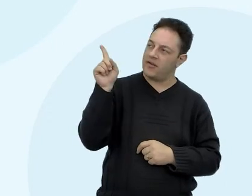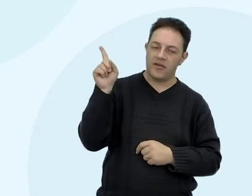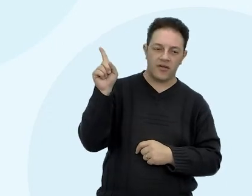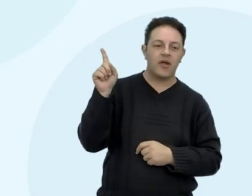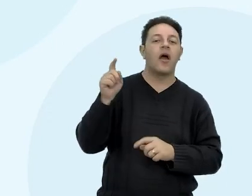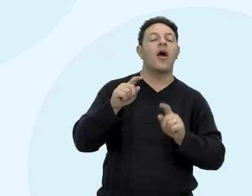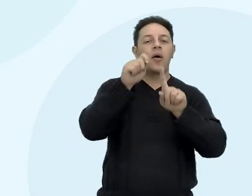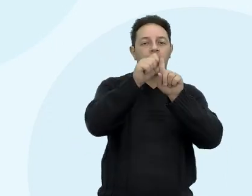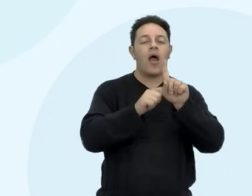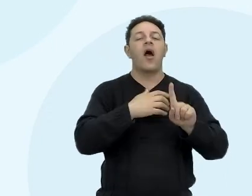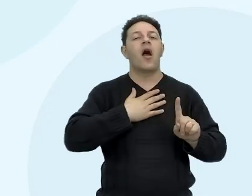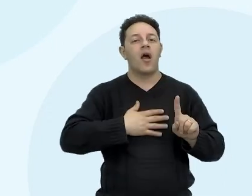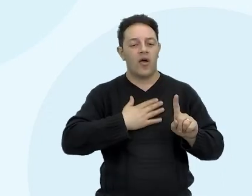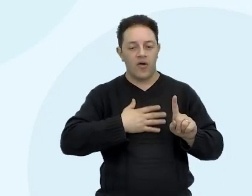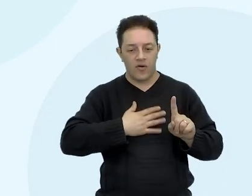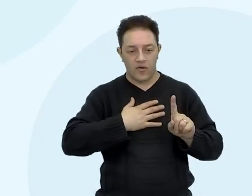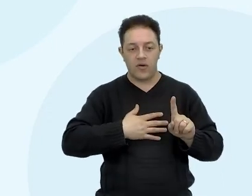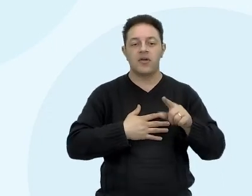Em agosto,